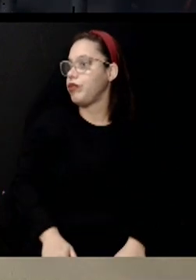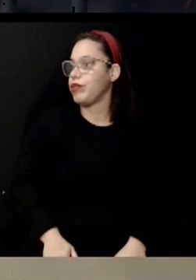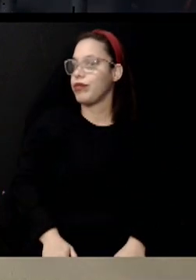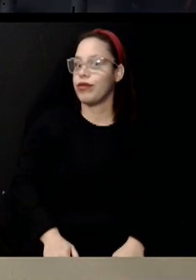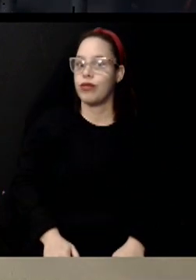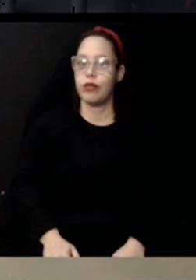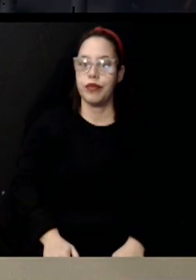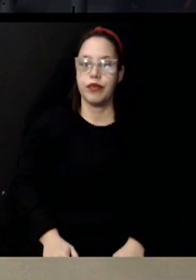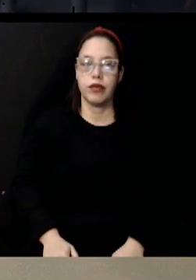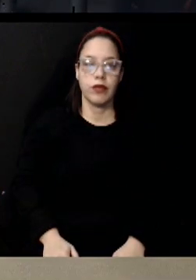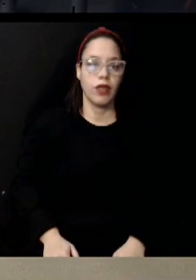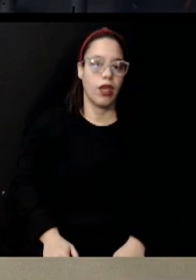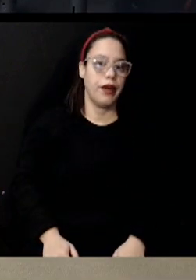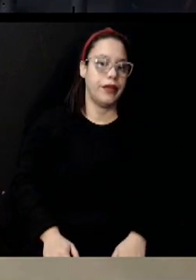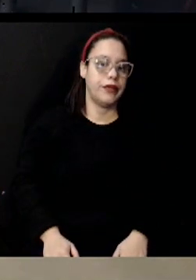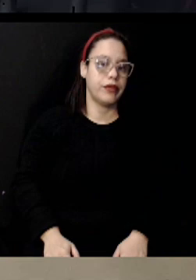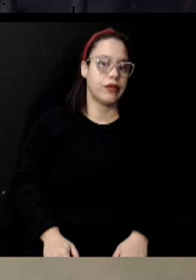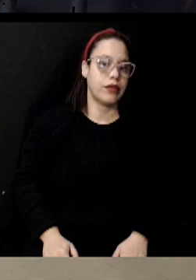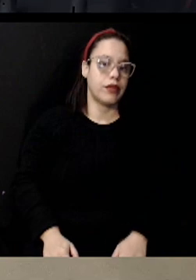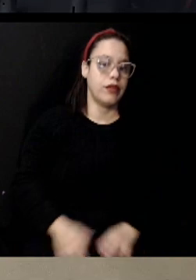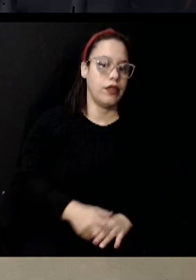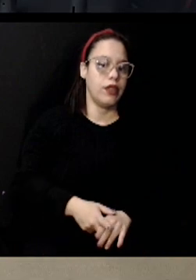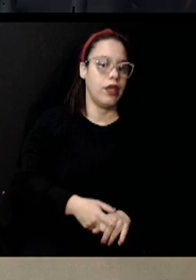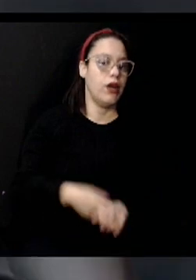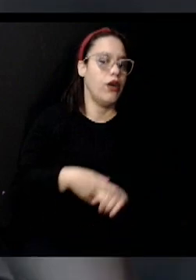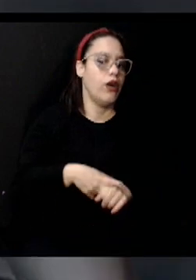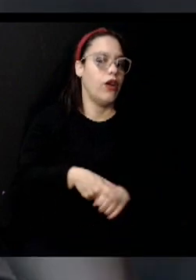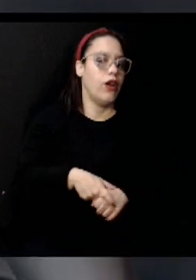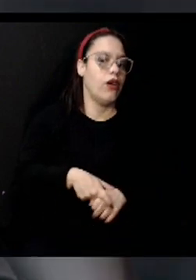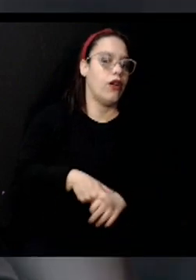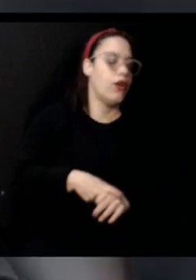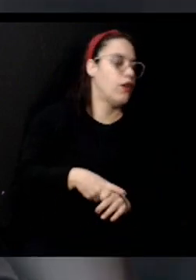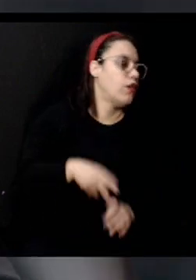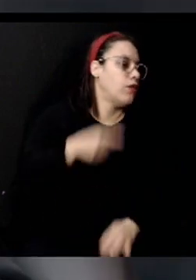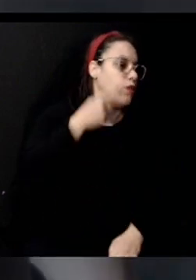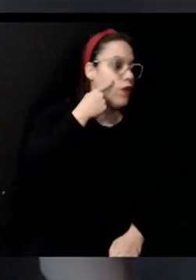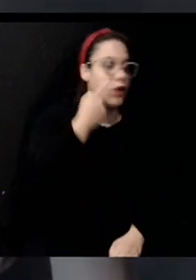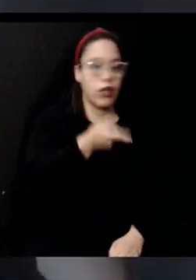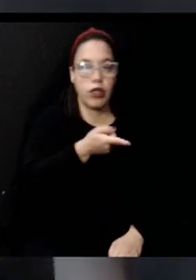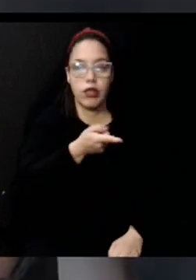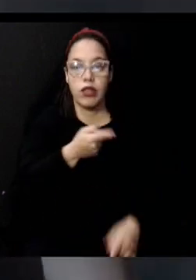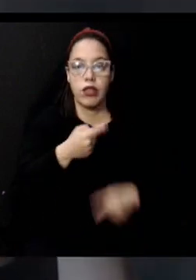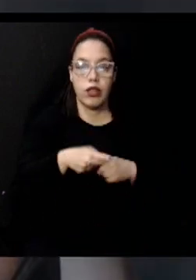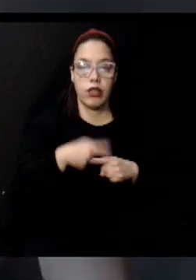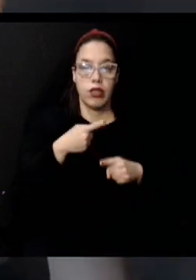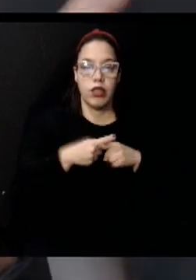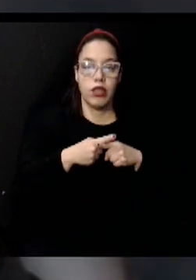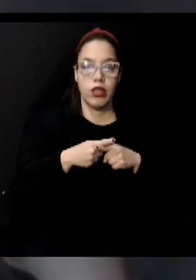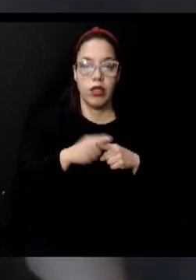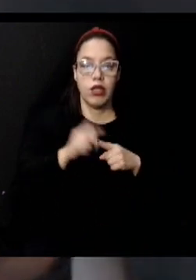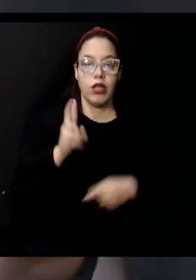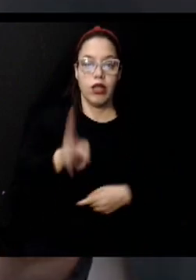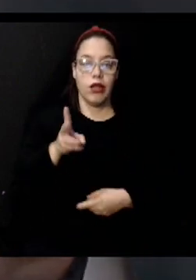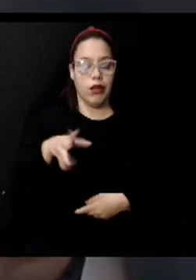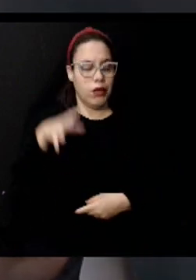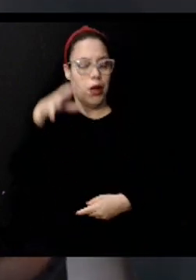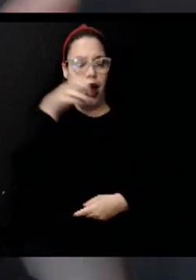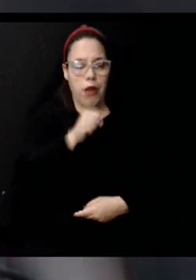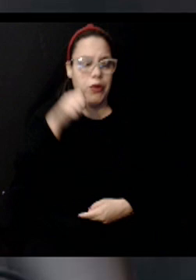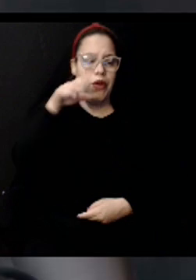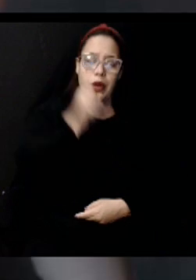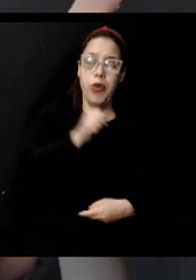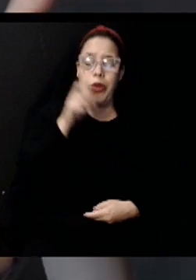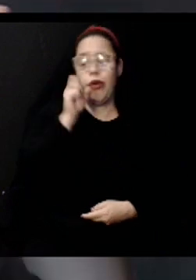reclama. e que a o gente tempo pas nossa, reclama, passou e as rápido, eu não fiz pessoas não têm nada. tempo para elas É. mais, porque elas estão sempre correndo, correndo, correndo,